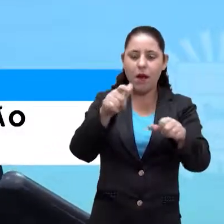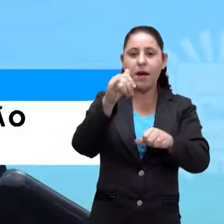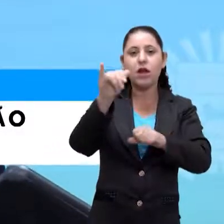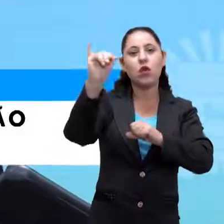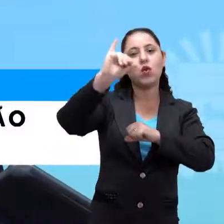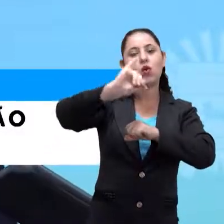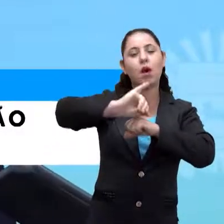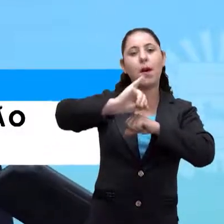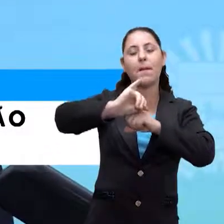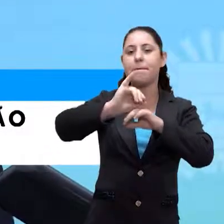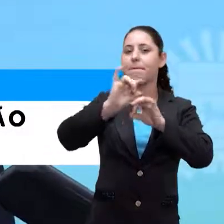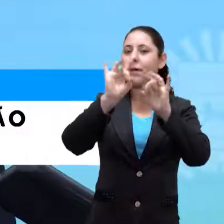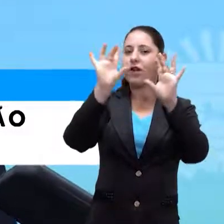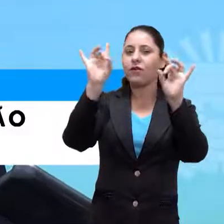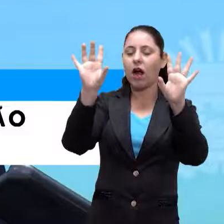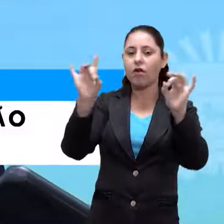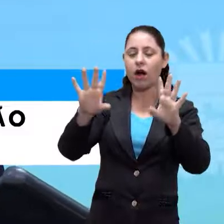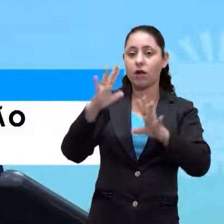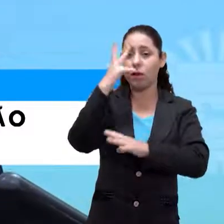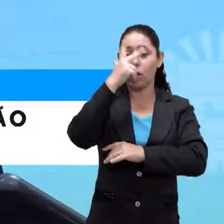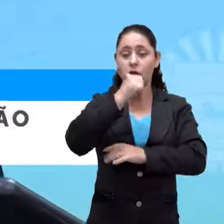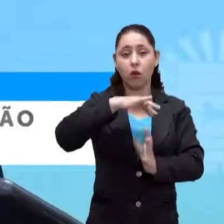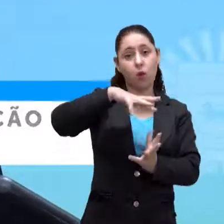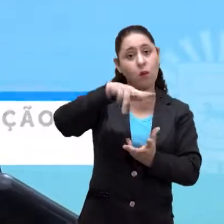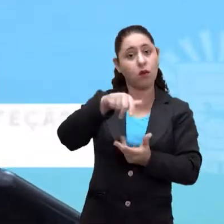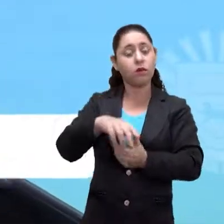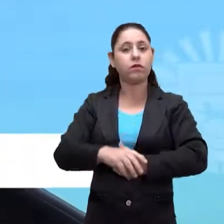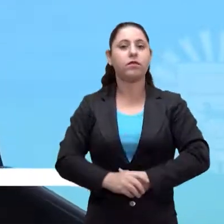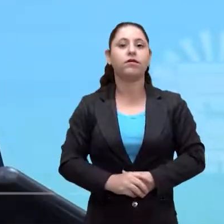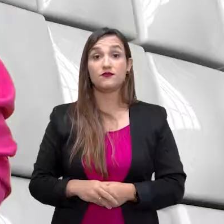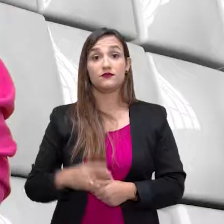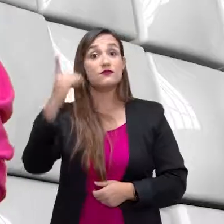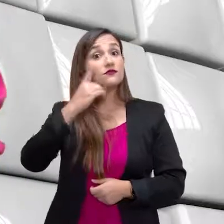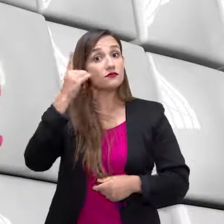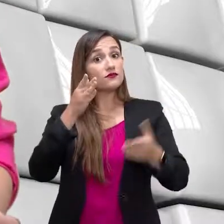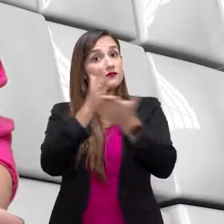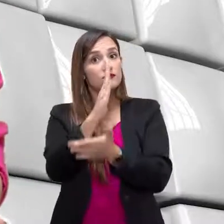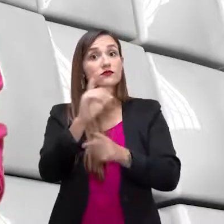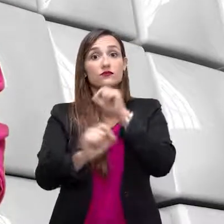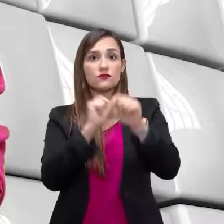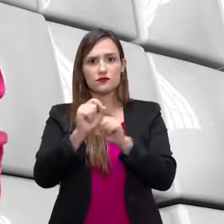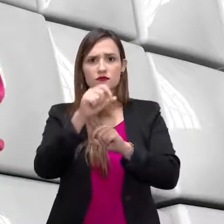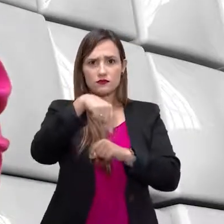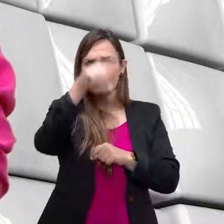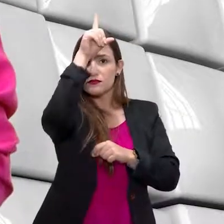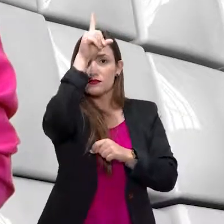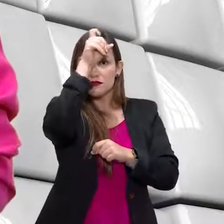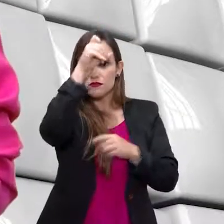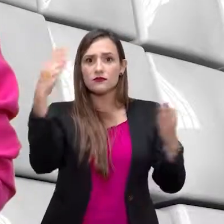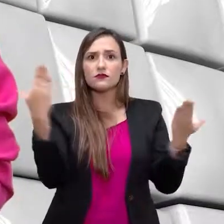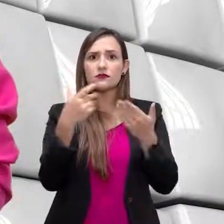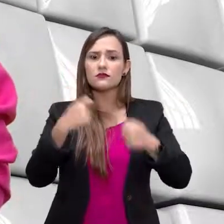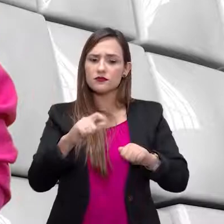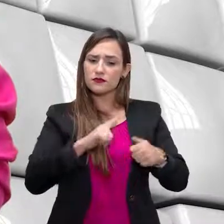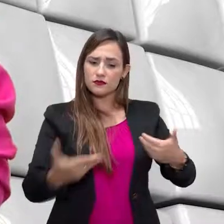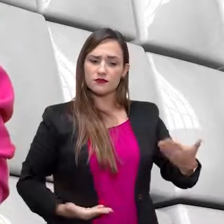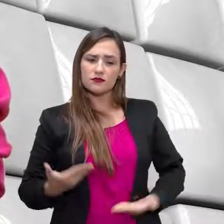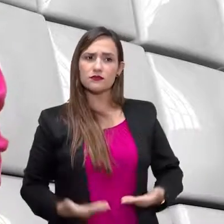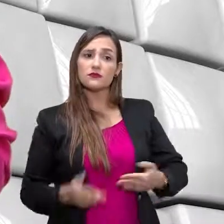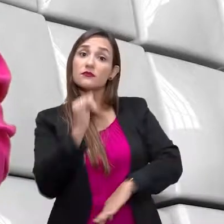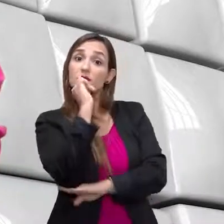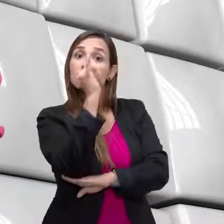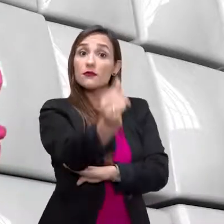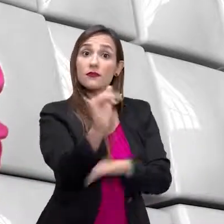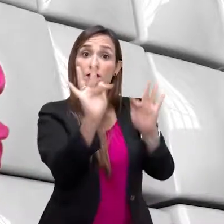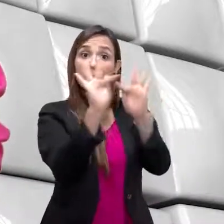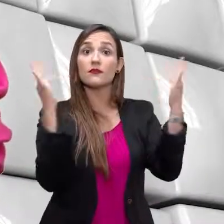para uma joia rara que é Bonito, não só no Mato Grosso do Sul, mas no mundo. Deputados aprovam e hospitais deverão criar um serviço